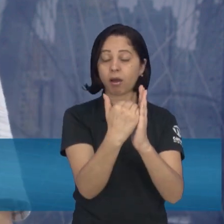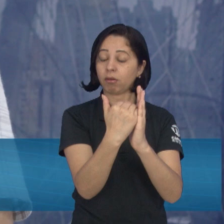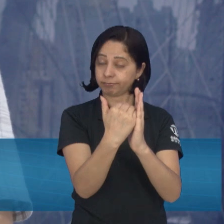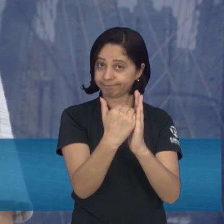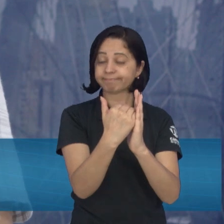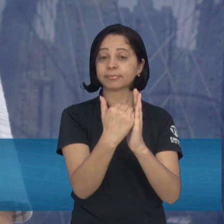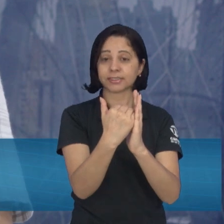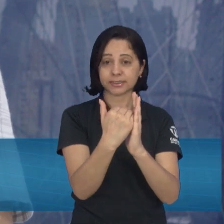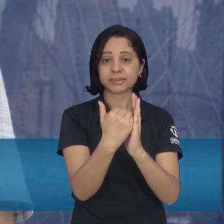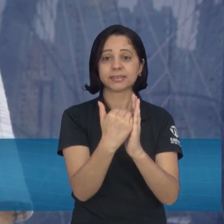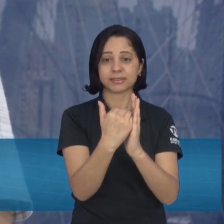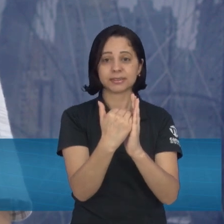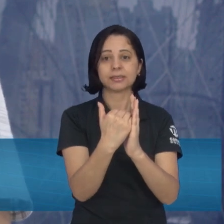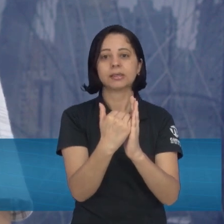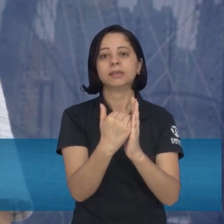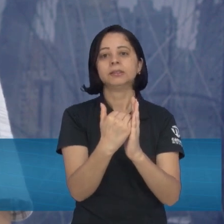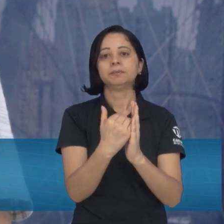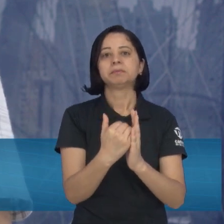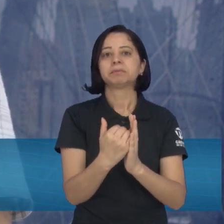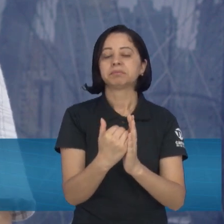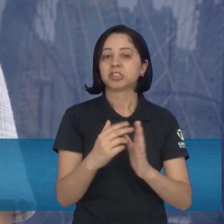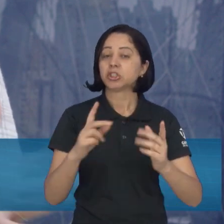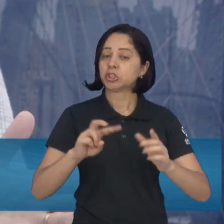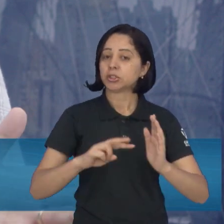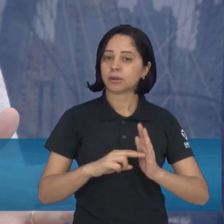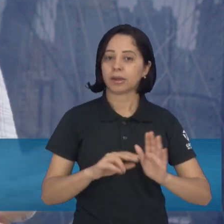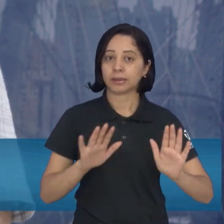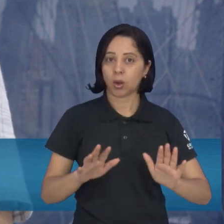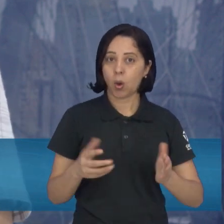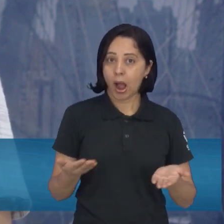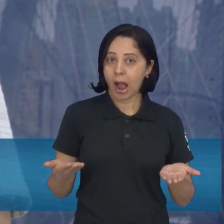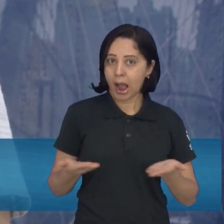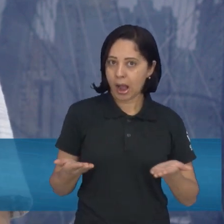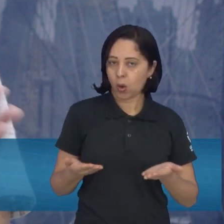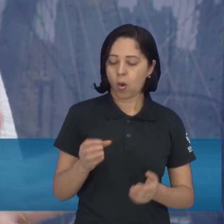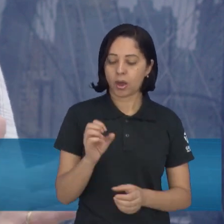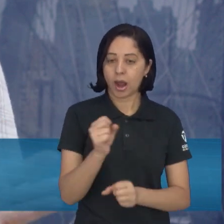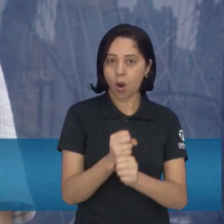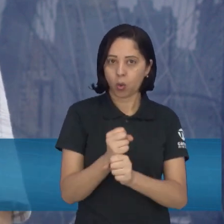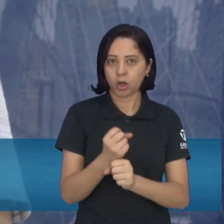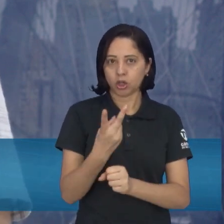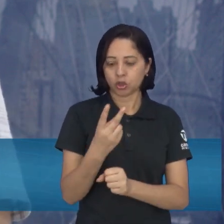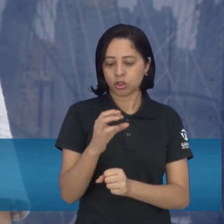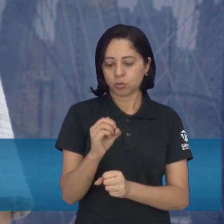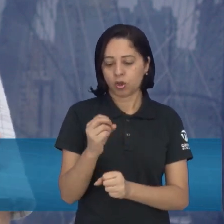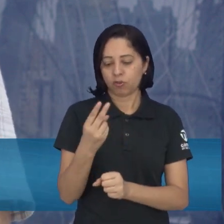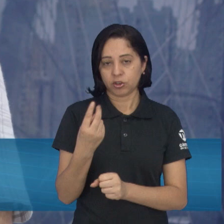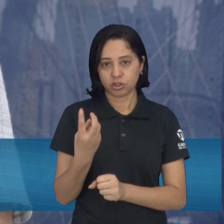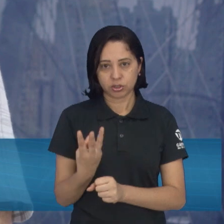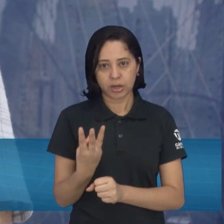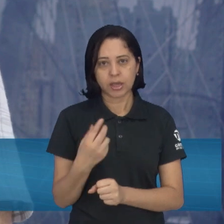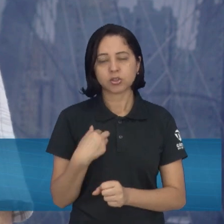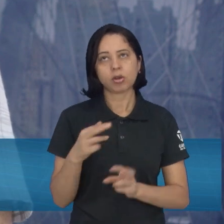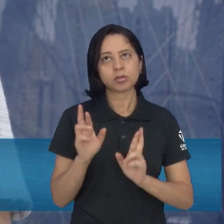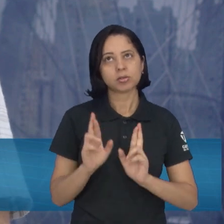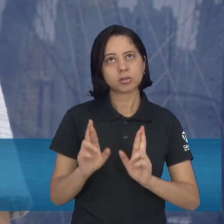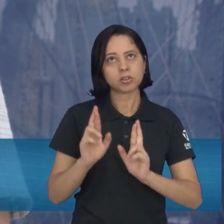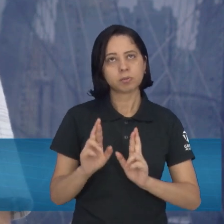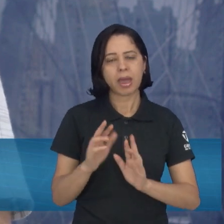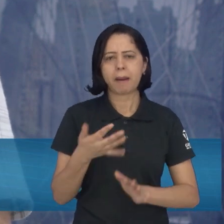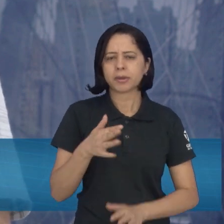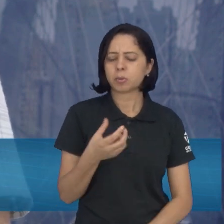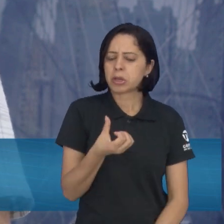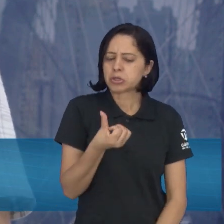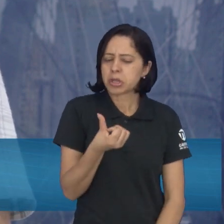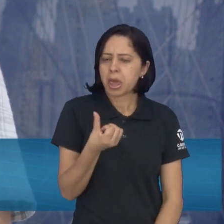outras datas comemorativas. Já para esse ano, de 2023 para 2024, espera-se valores de 6% a